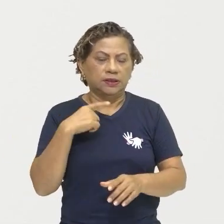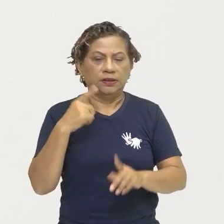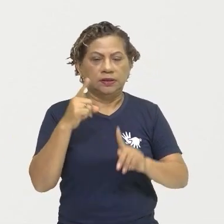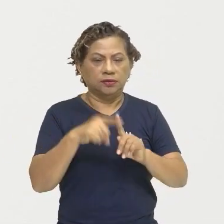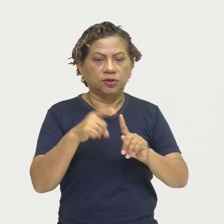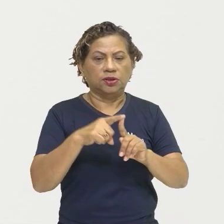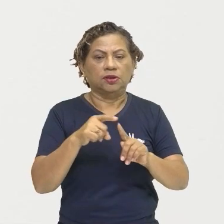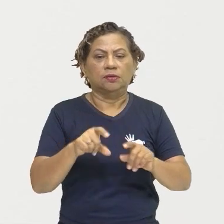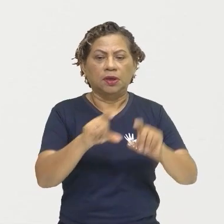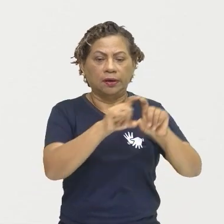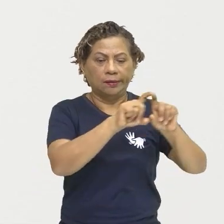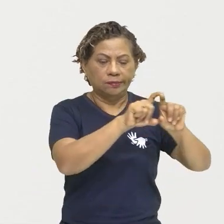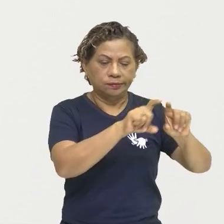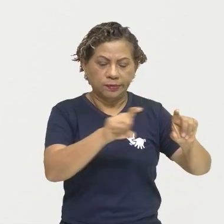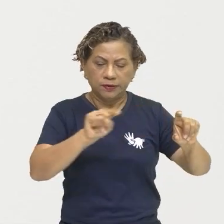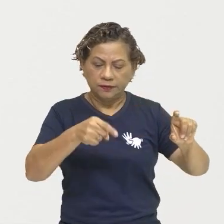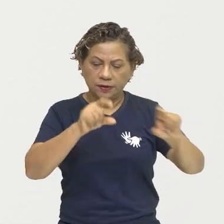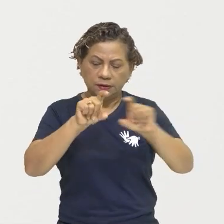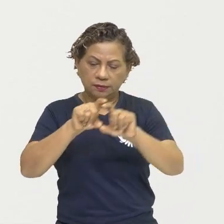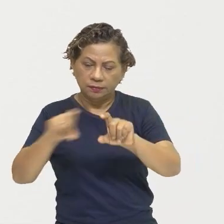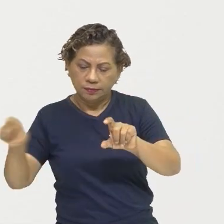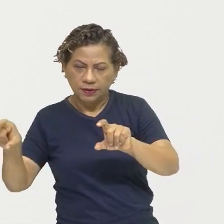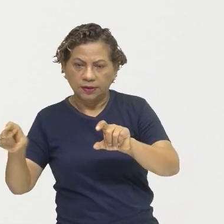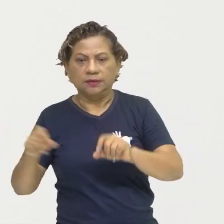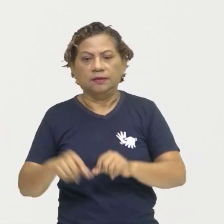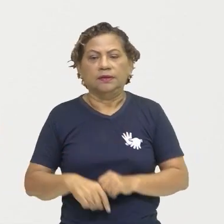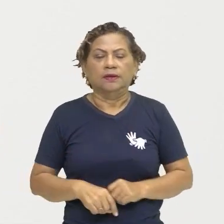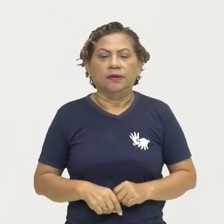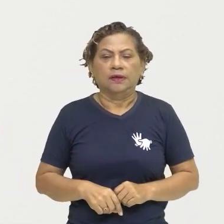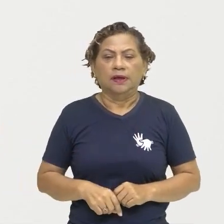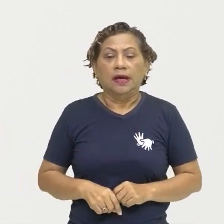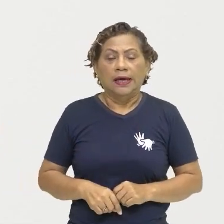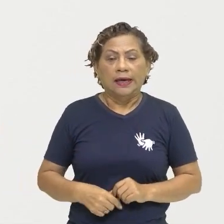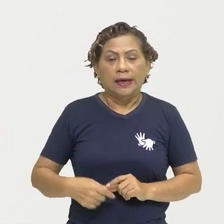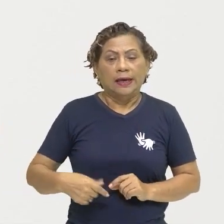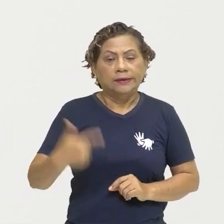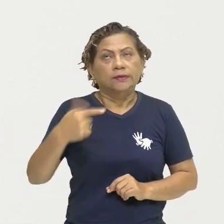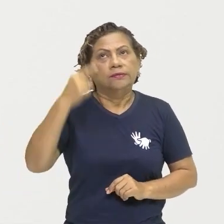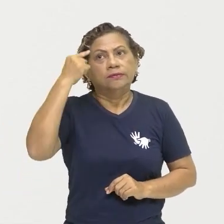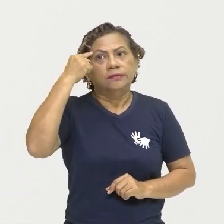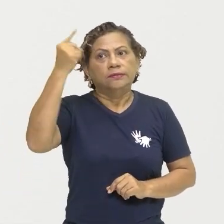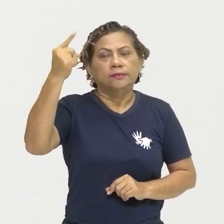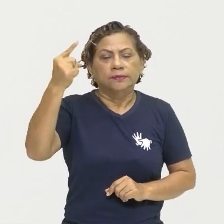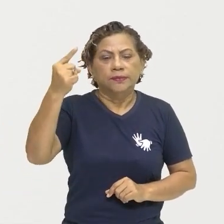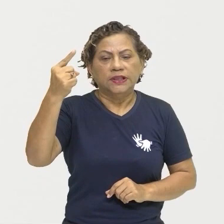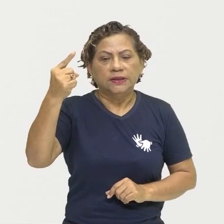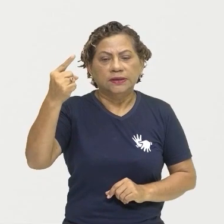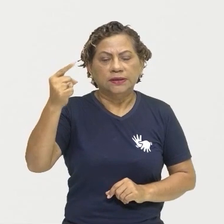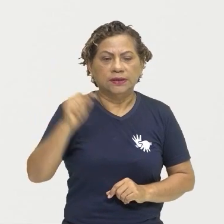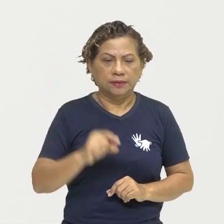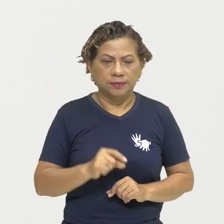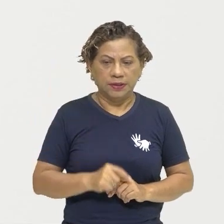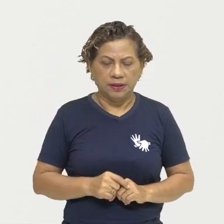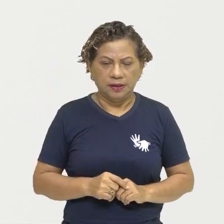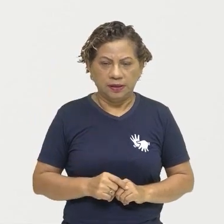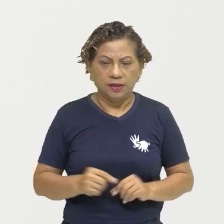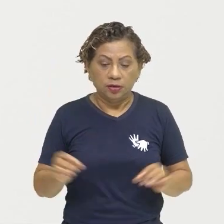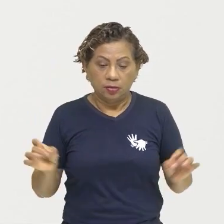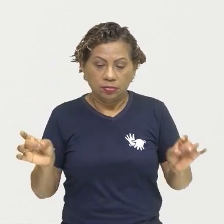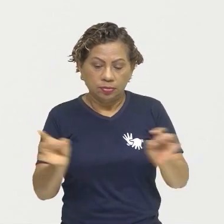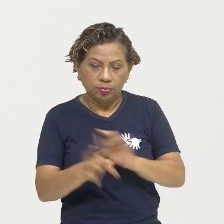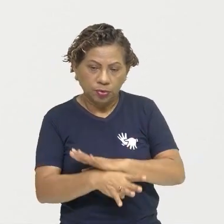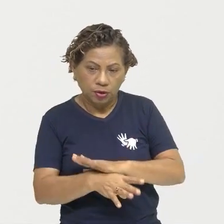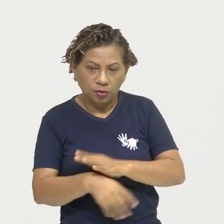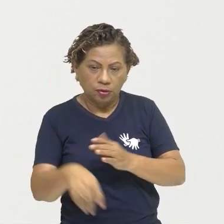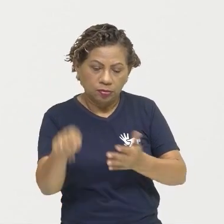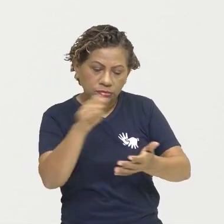segunda oração vai expressar, vai exprimir que ideia? A ideia, o pensamento de conclusão, de